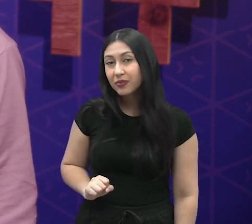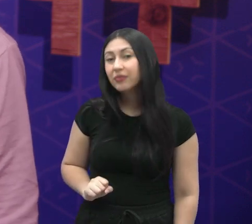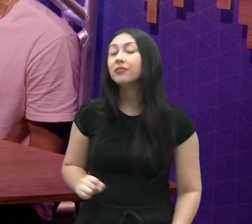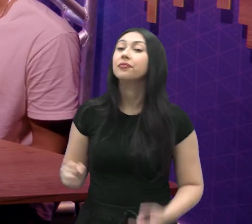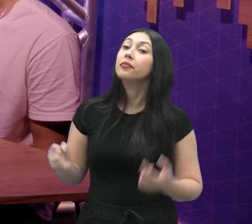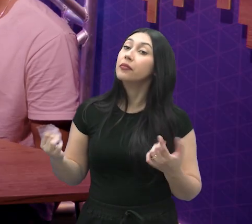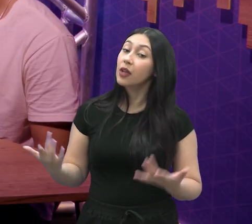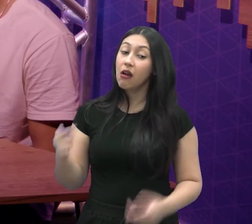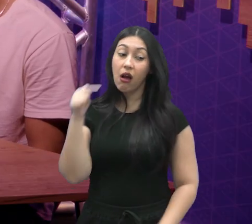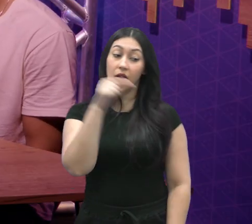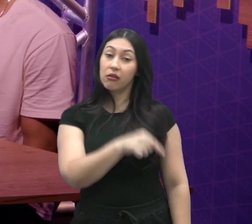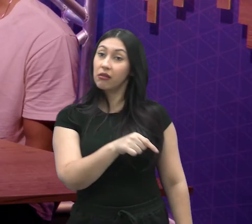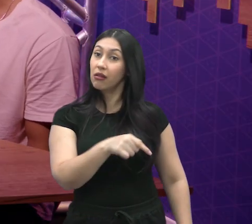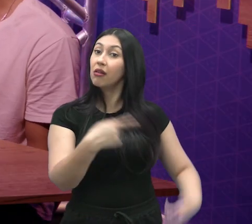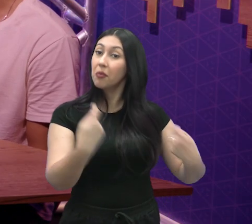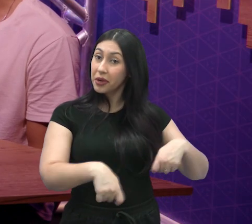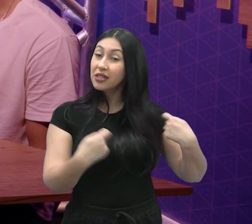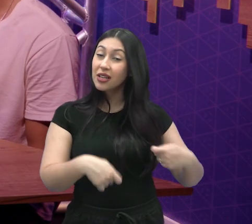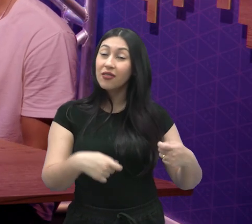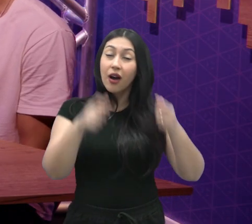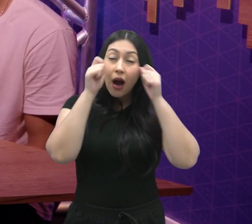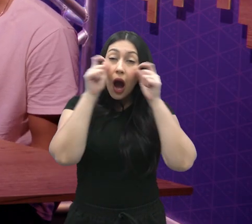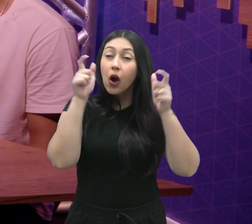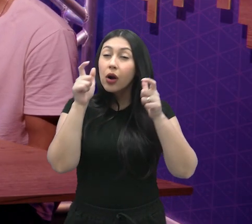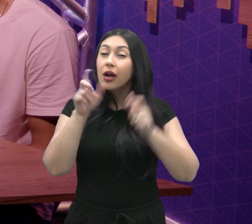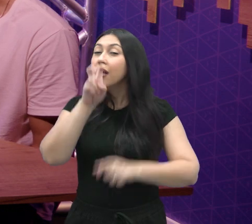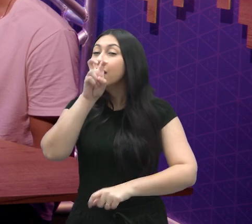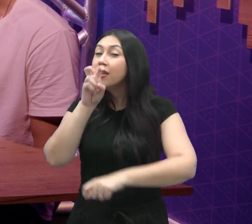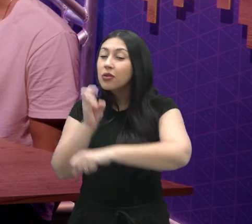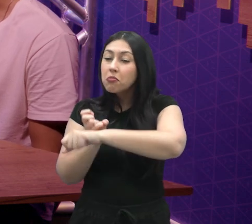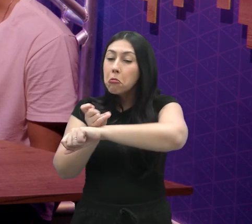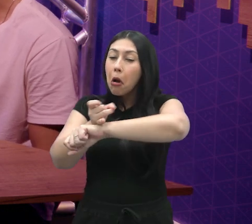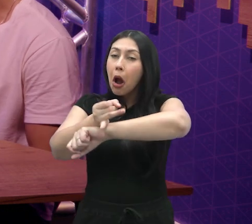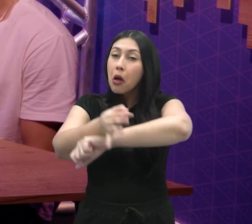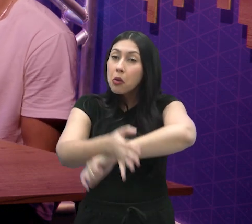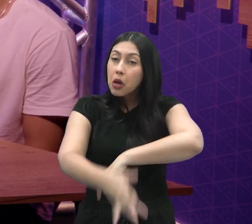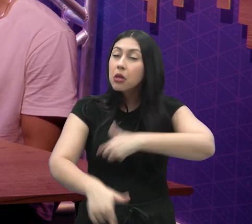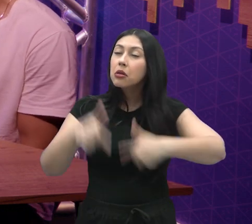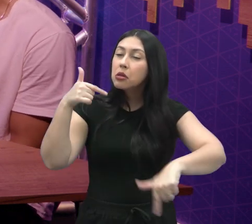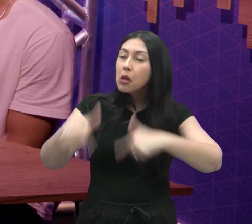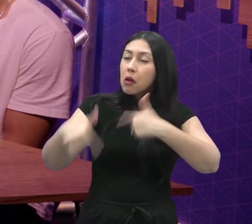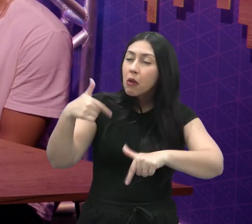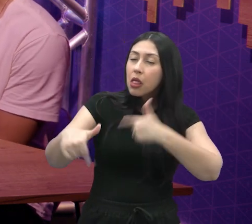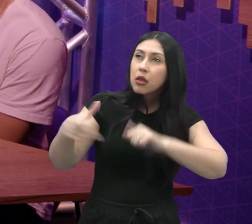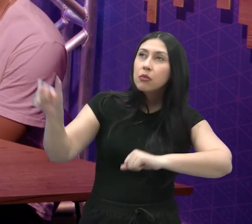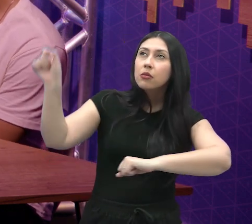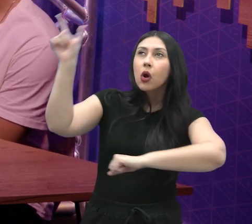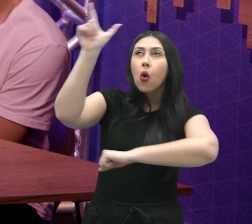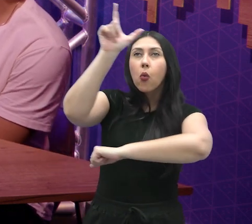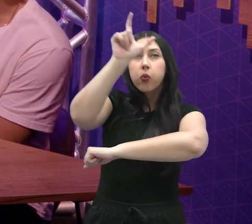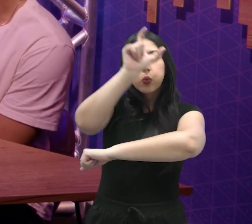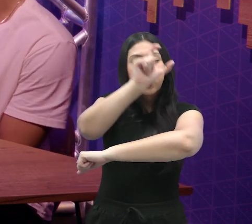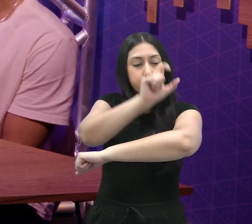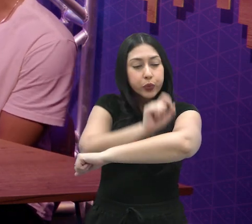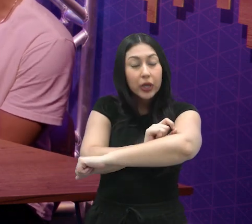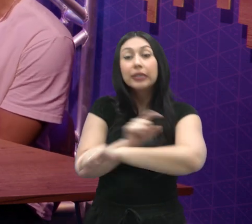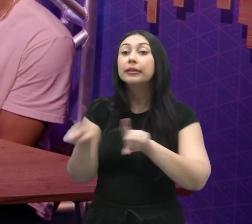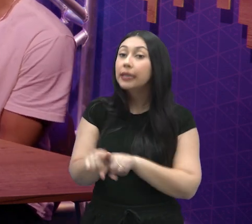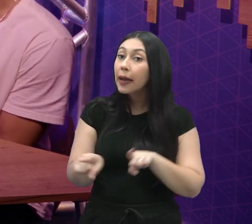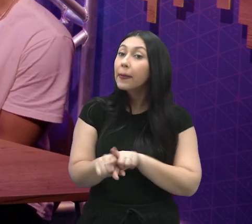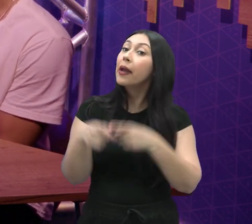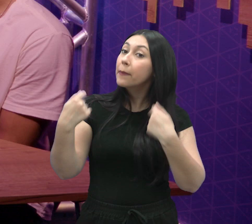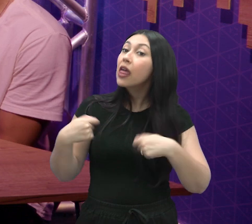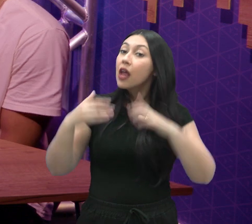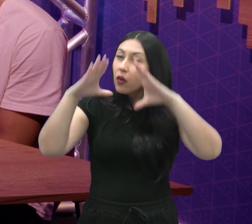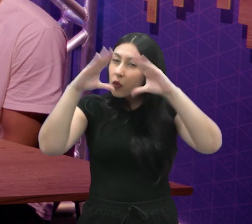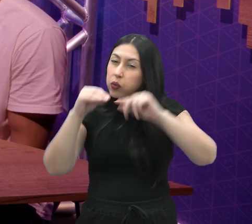caçando, sendo que os agricultores tinham que acordar 5 horas da manhã, ficar trabalhando até o sol se pôr e